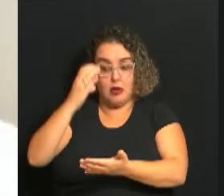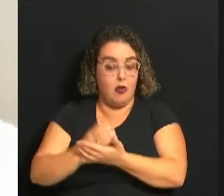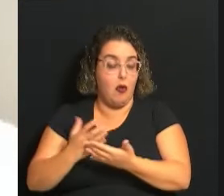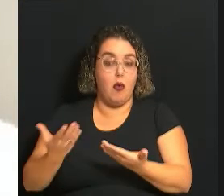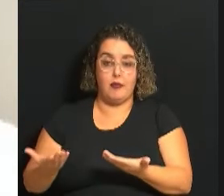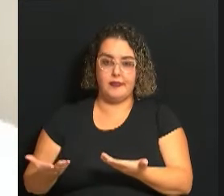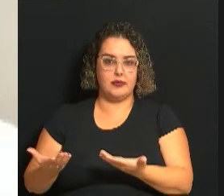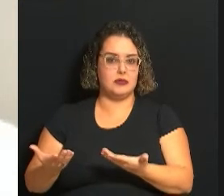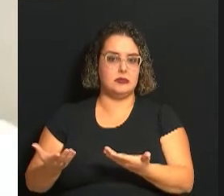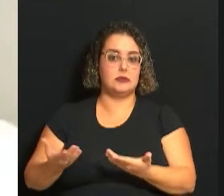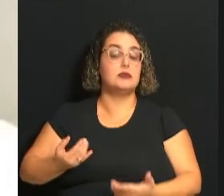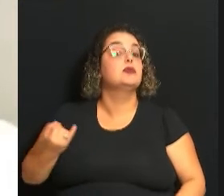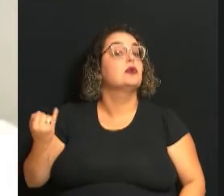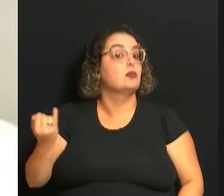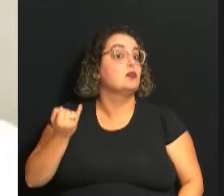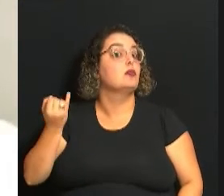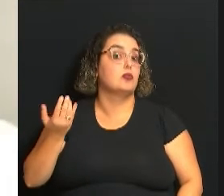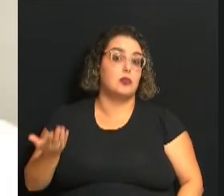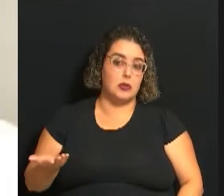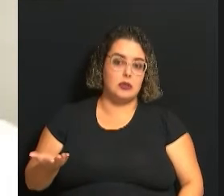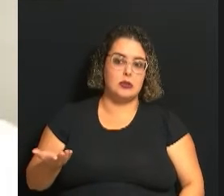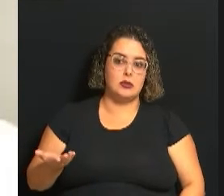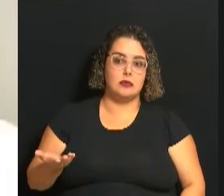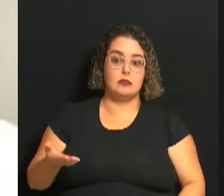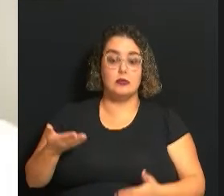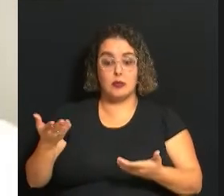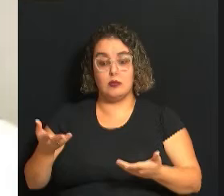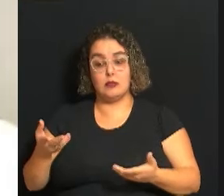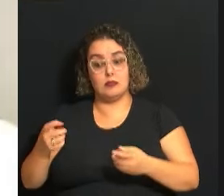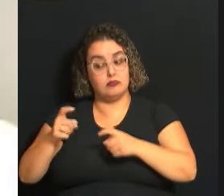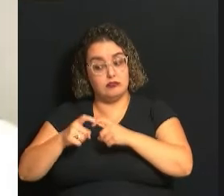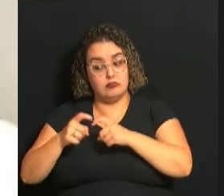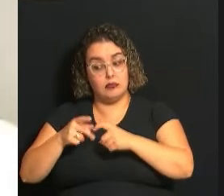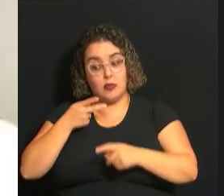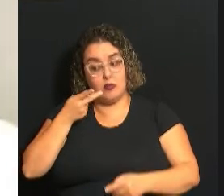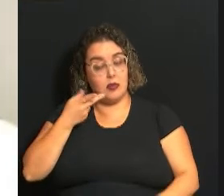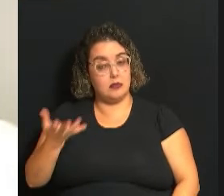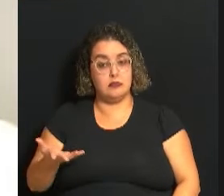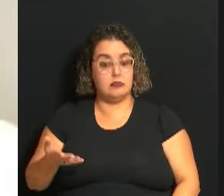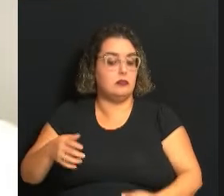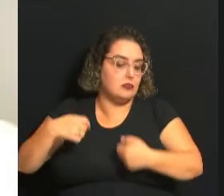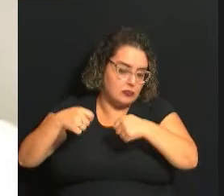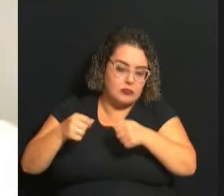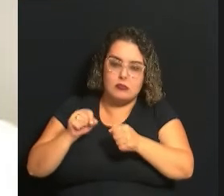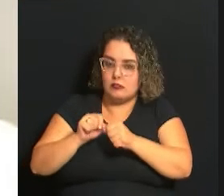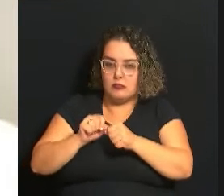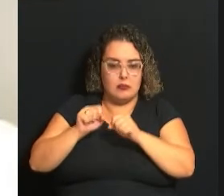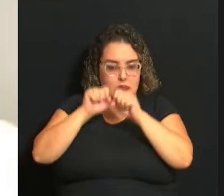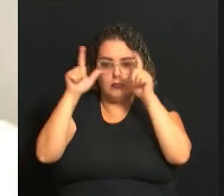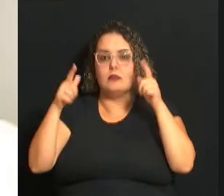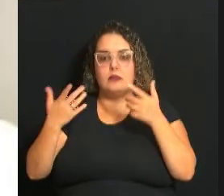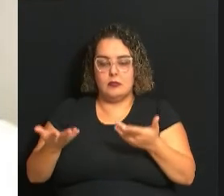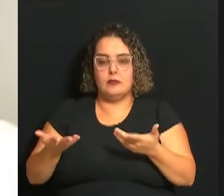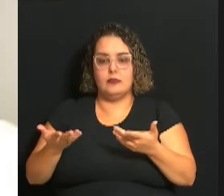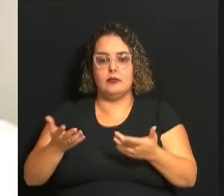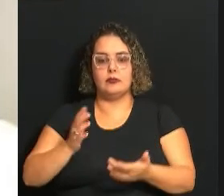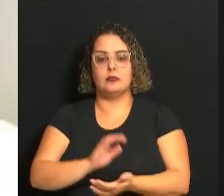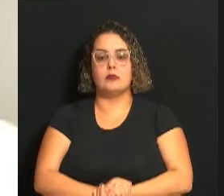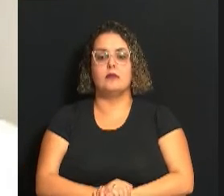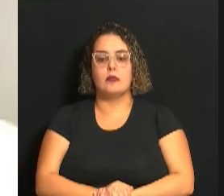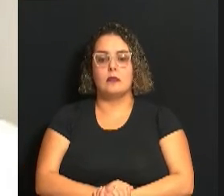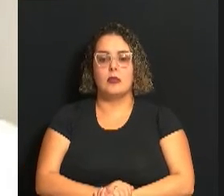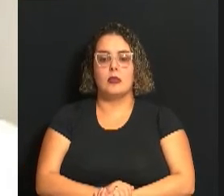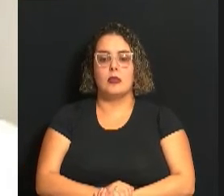que é importantíssimo, né? Então eu falei: doutor, se o senhor falar para mim que tem que fazer, vamos fazer, estou aqui para isso.